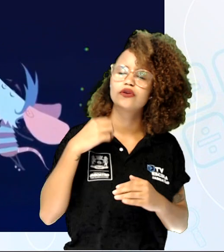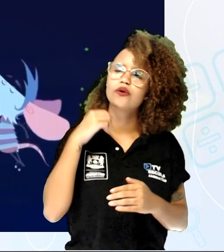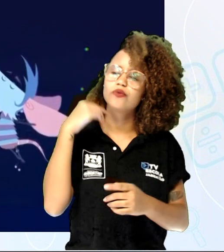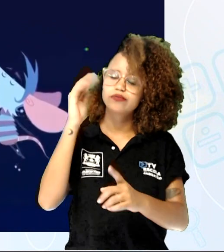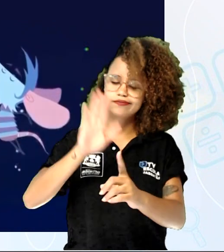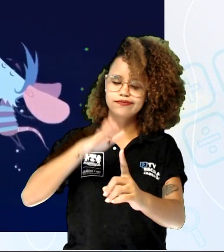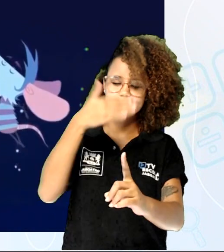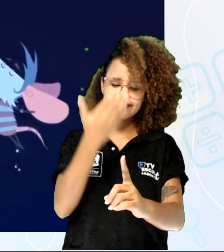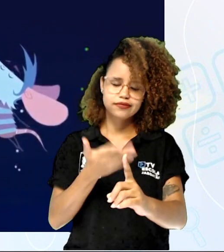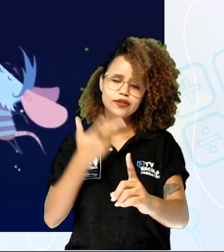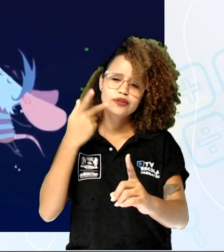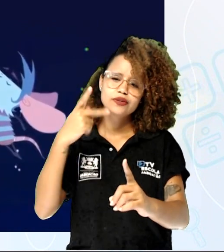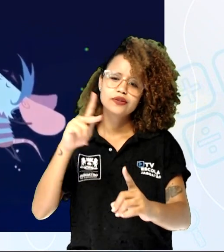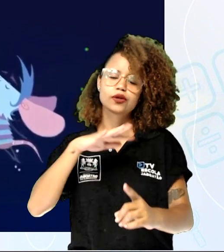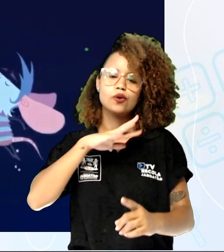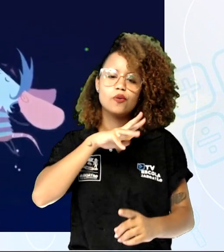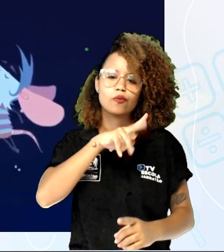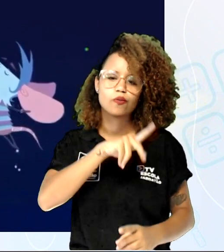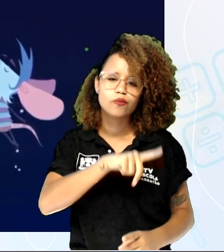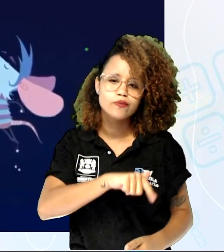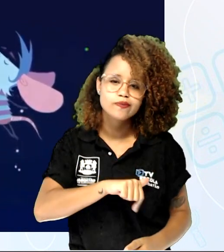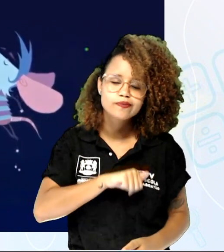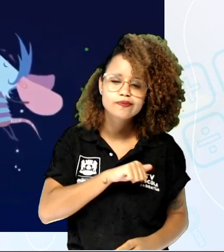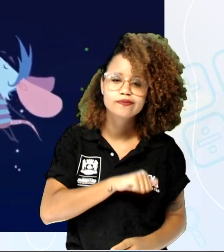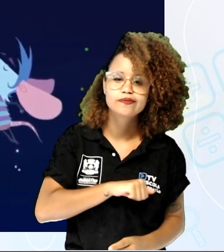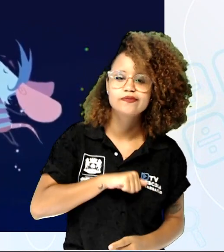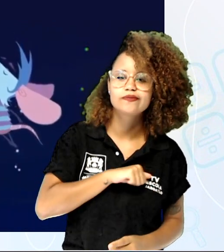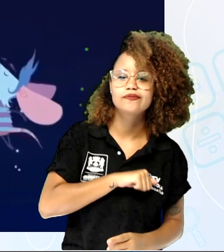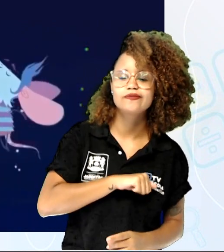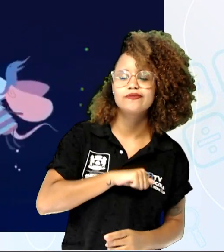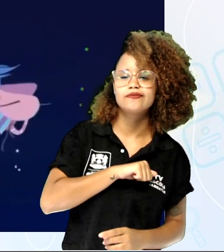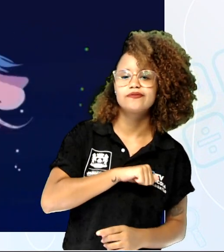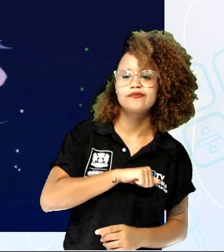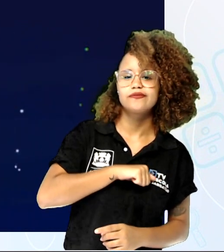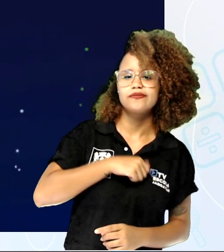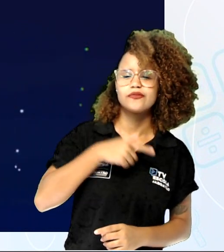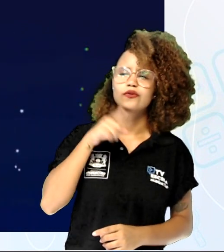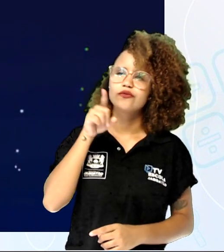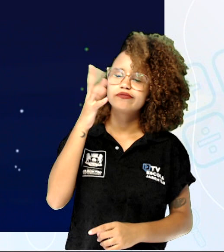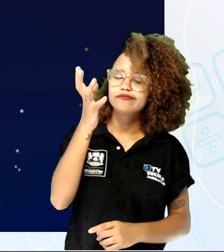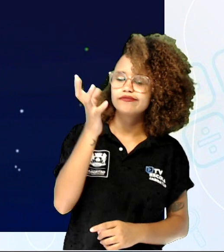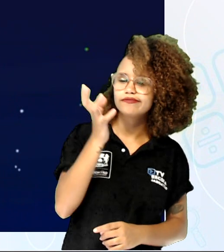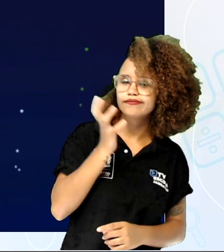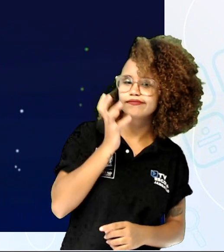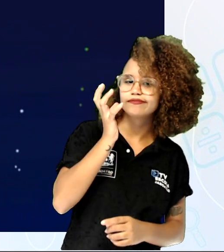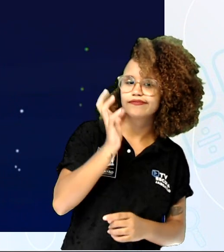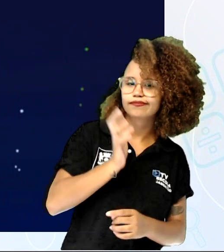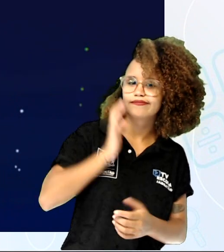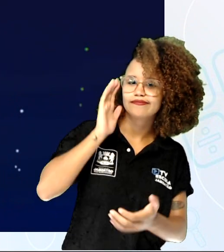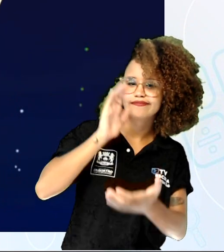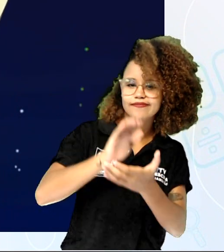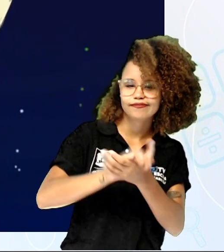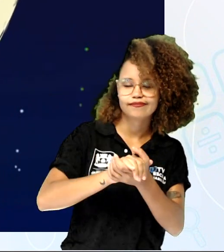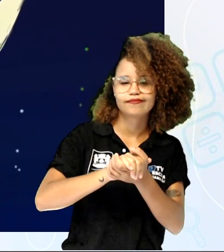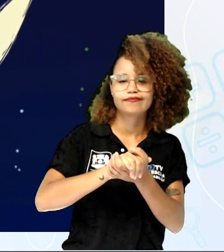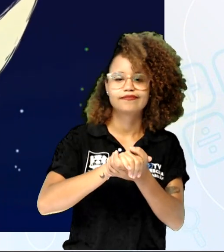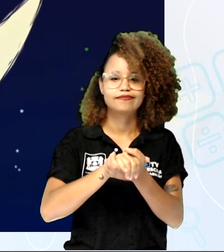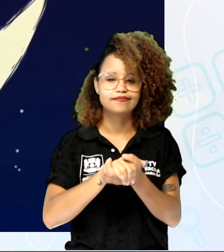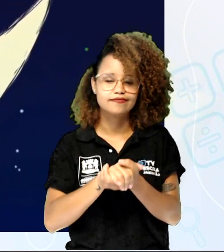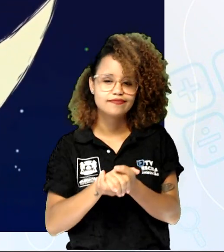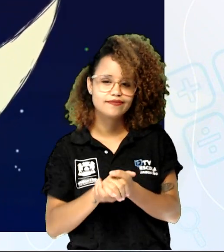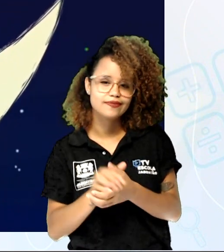Ser o seu mais lindo amante. Com você eu quero me